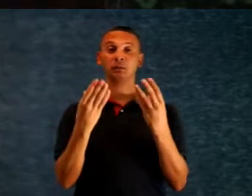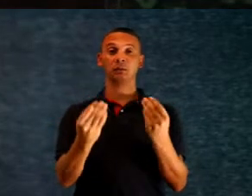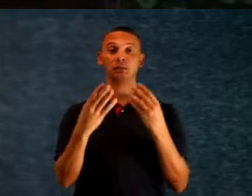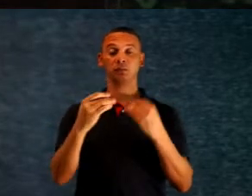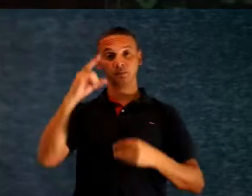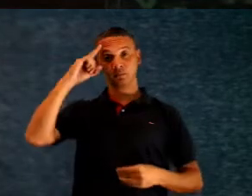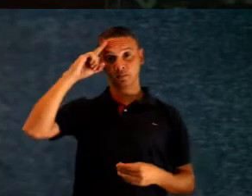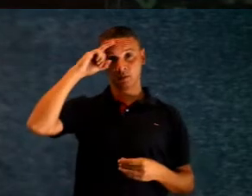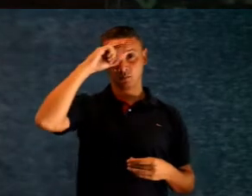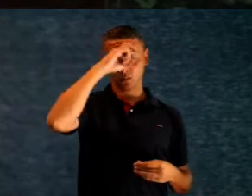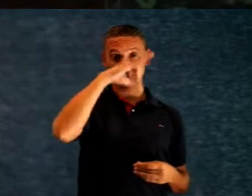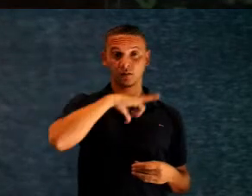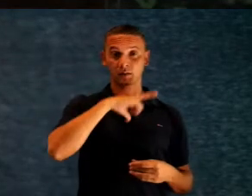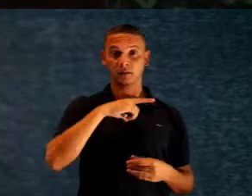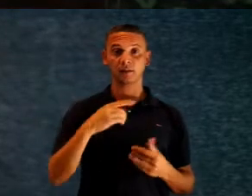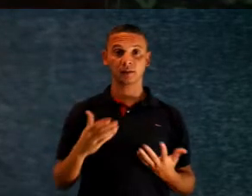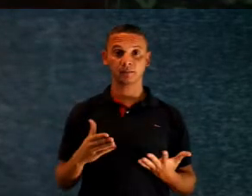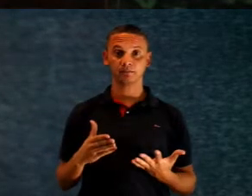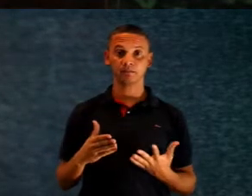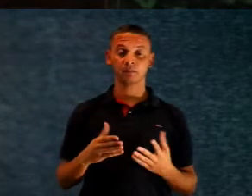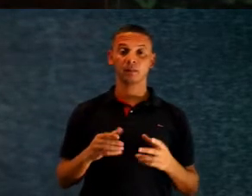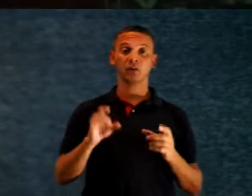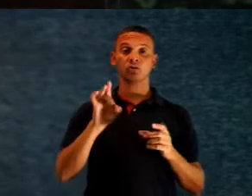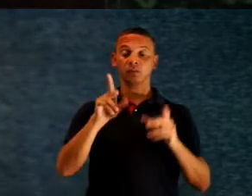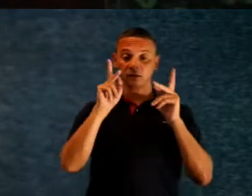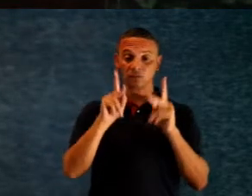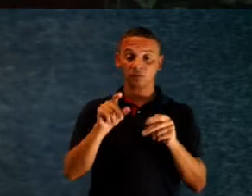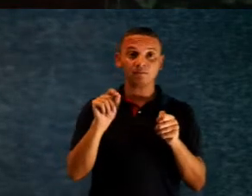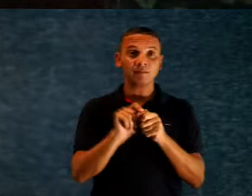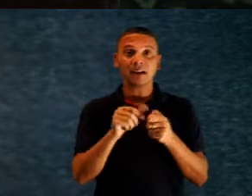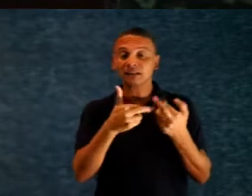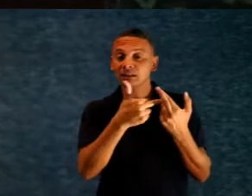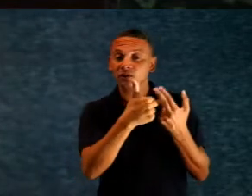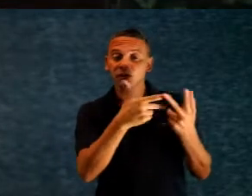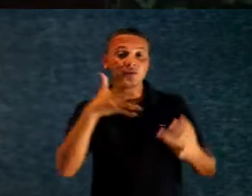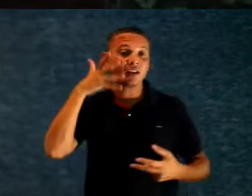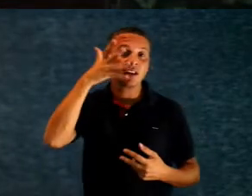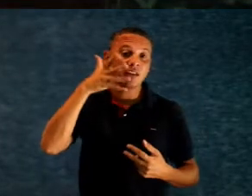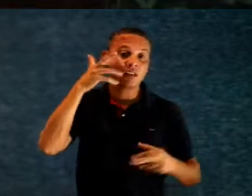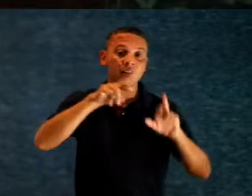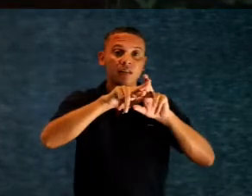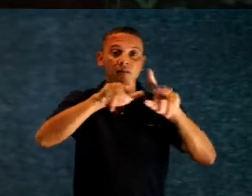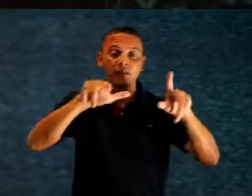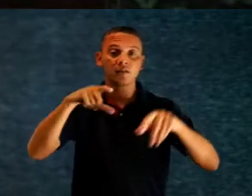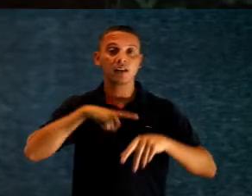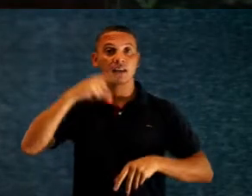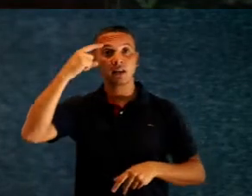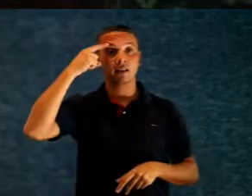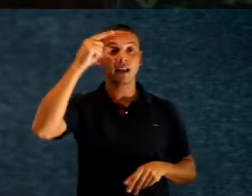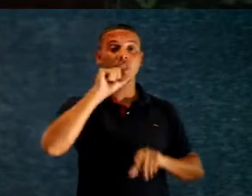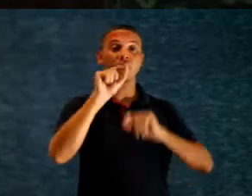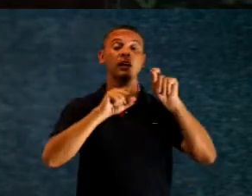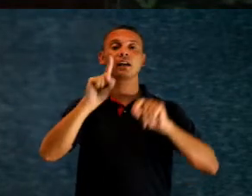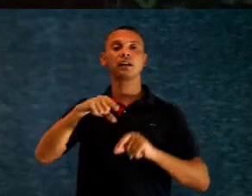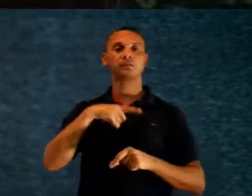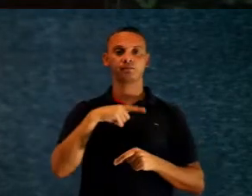muitas dificuldades, só quem faz esse tipo de empreendimento cultural, tem ideia do que